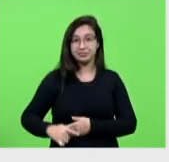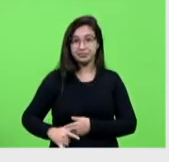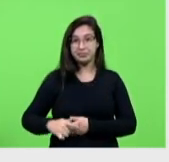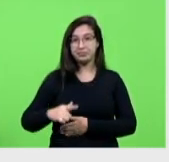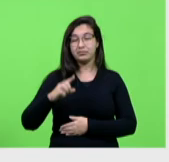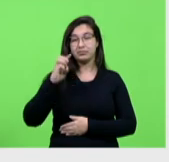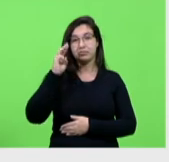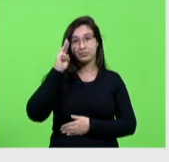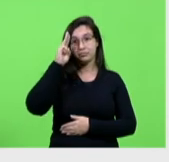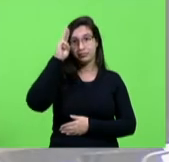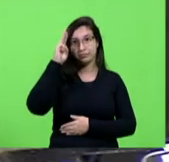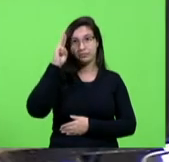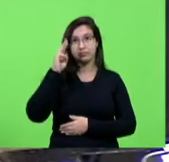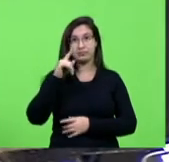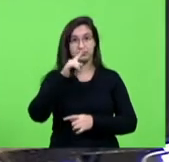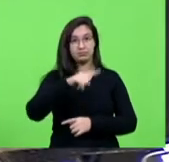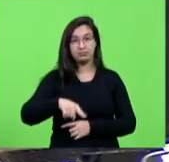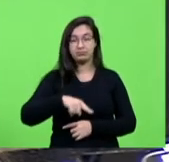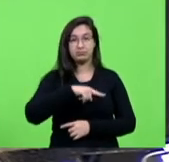agronômica vetou.